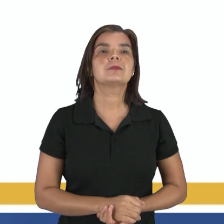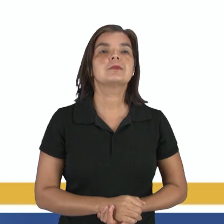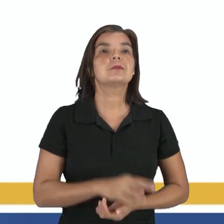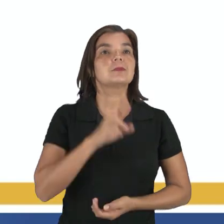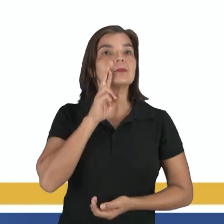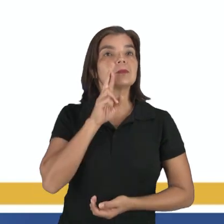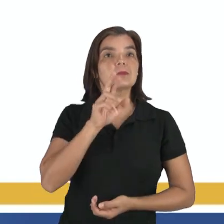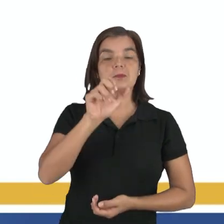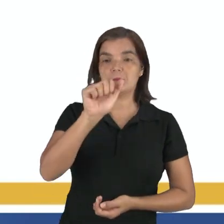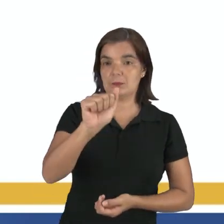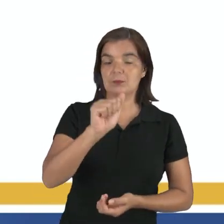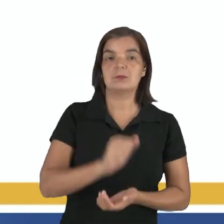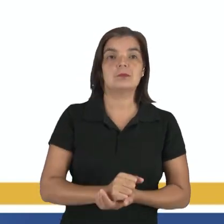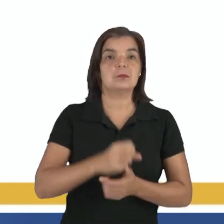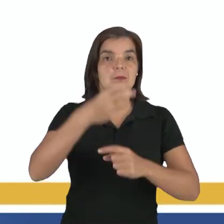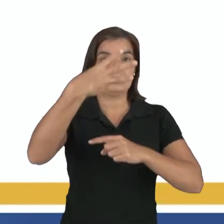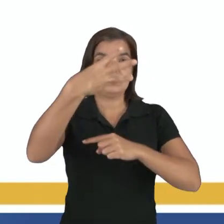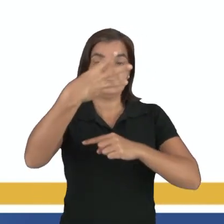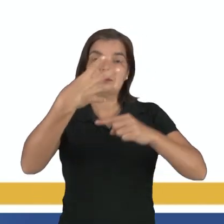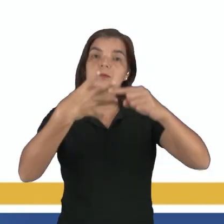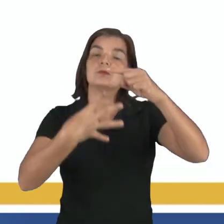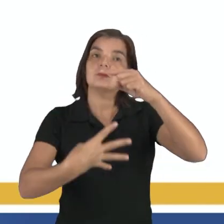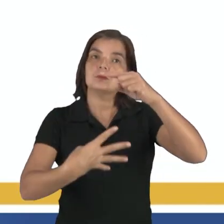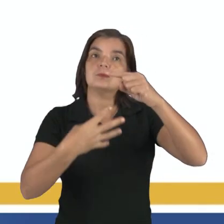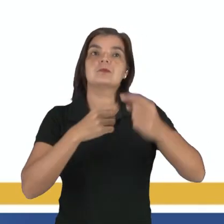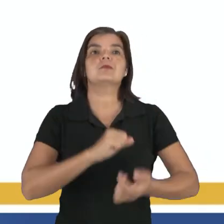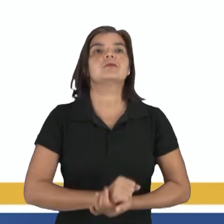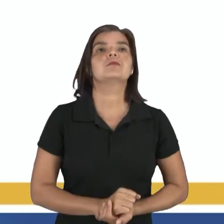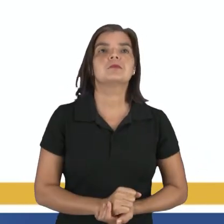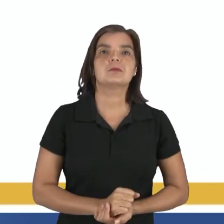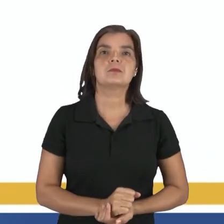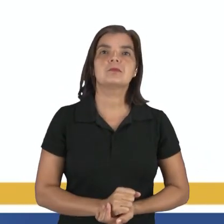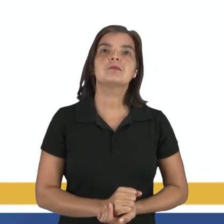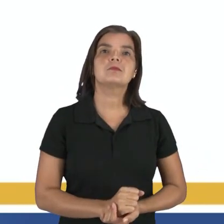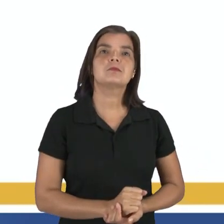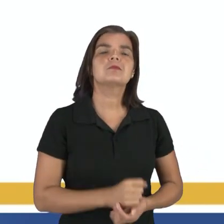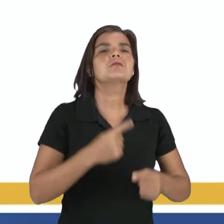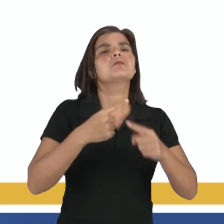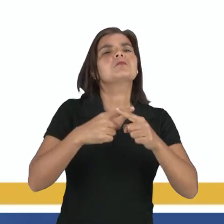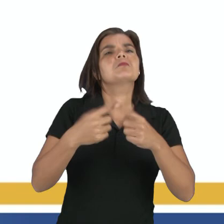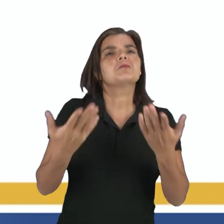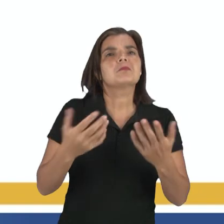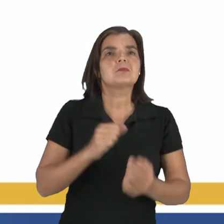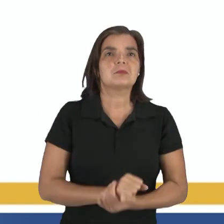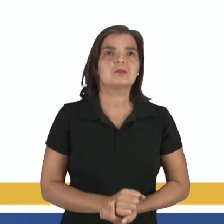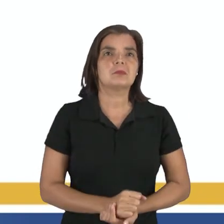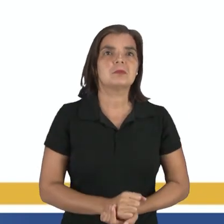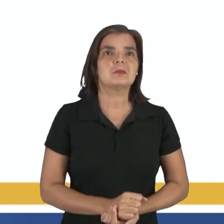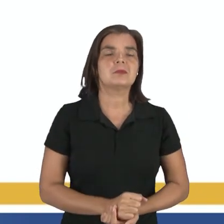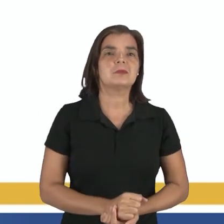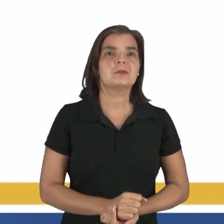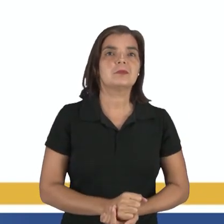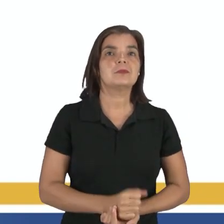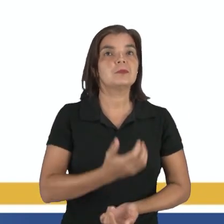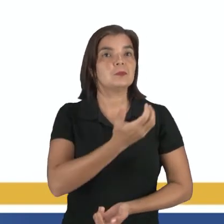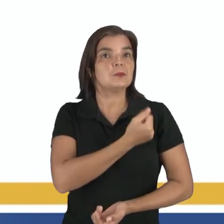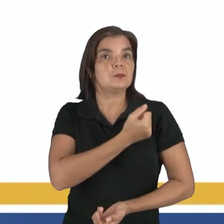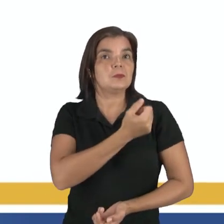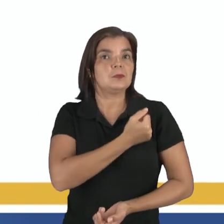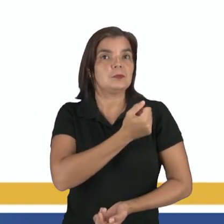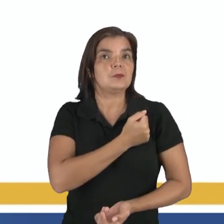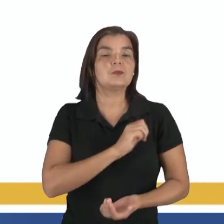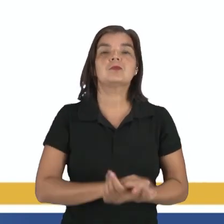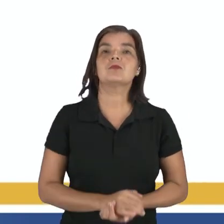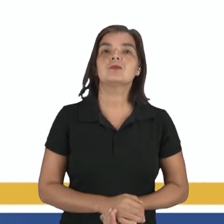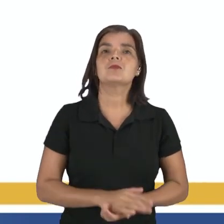a resposta é 3 sobre 4 é porque olha lá o número de